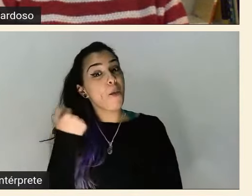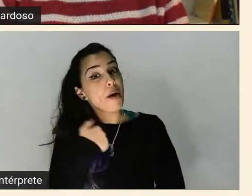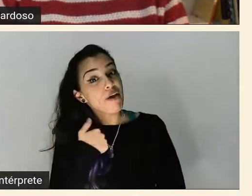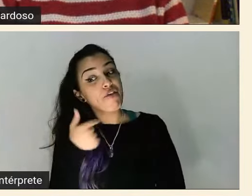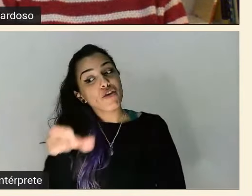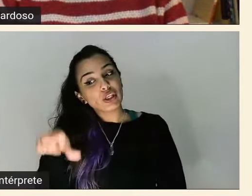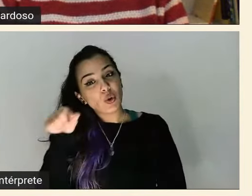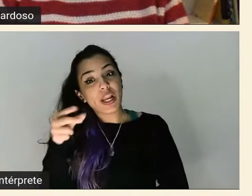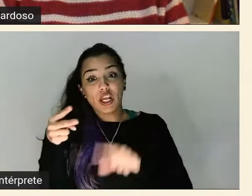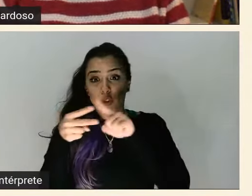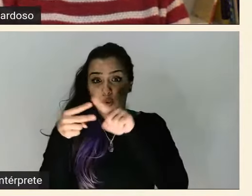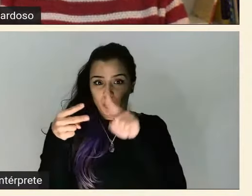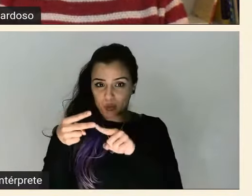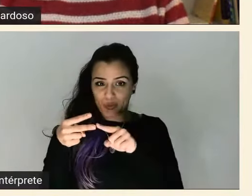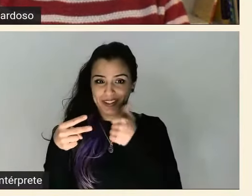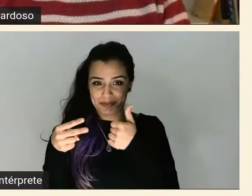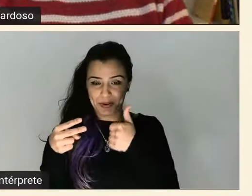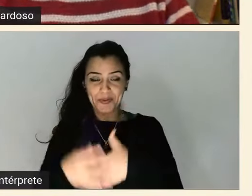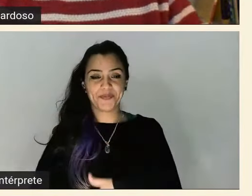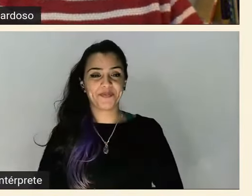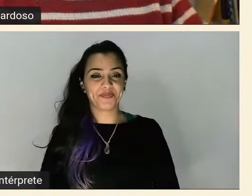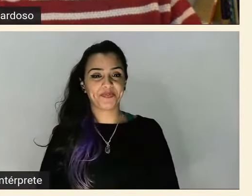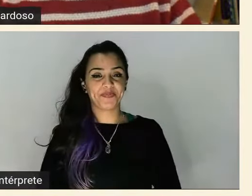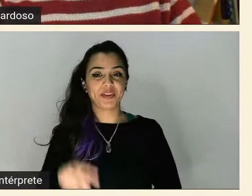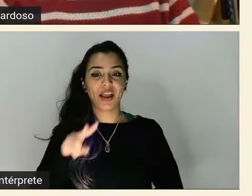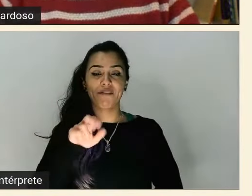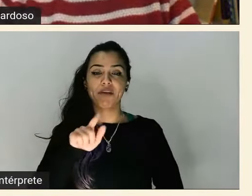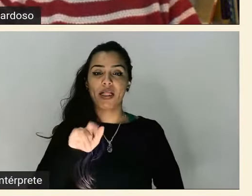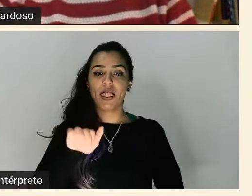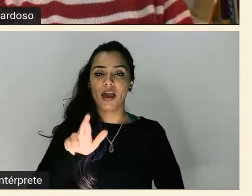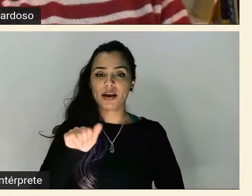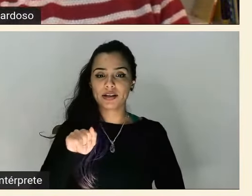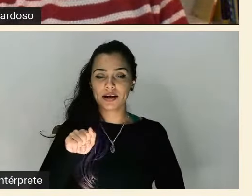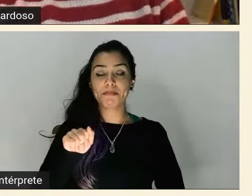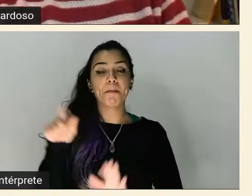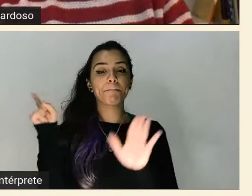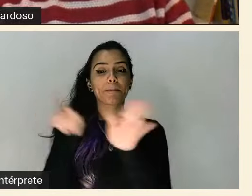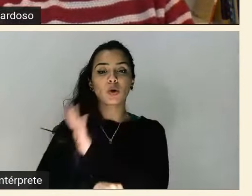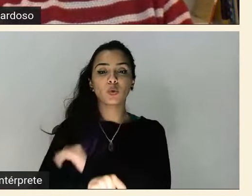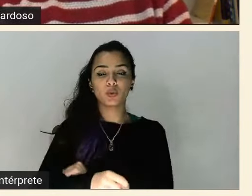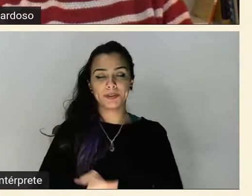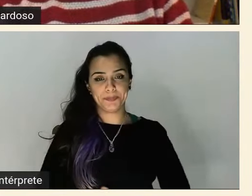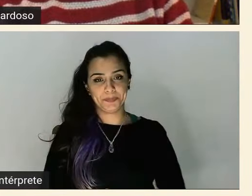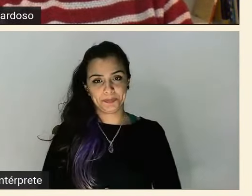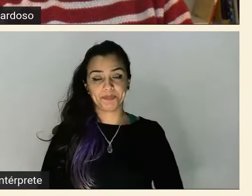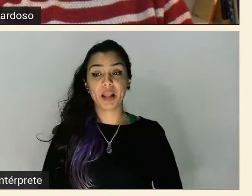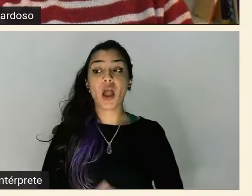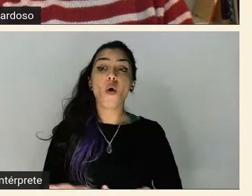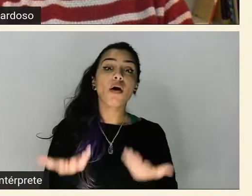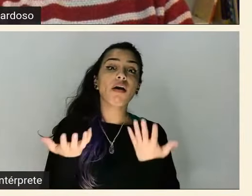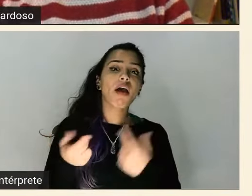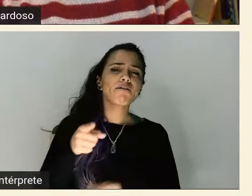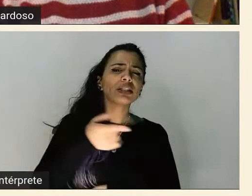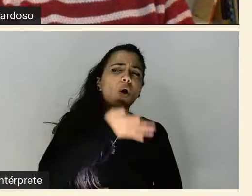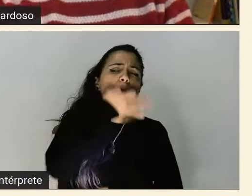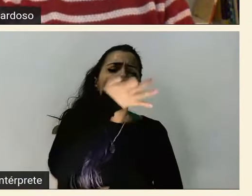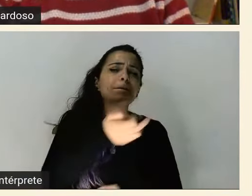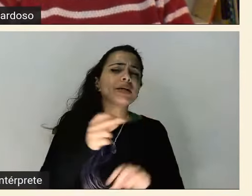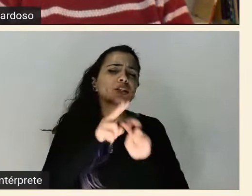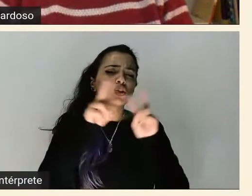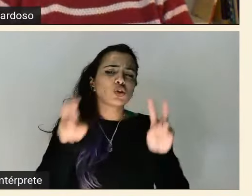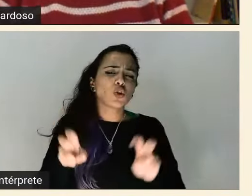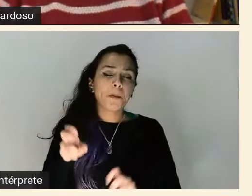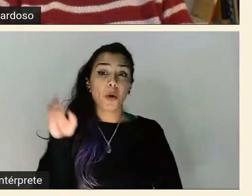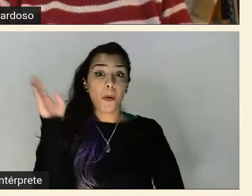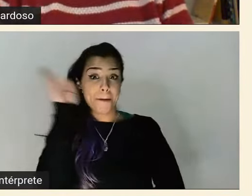você, então. A Valéria Cisneiros te pergunta: gostaria que você comentasse a relação entre o